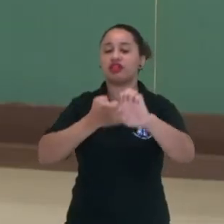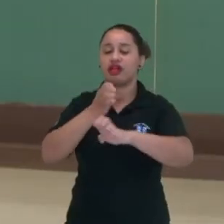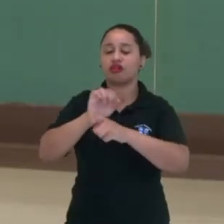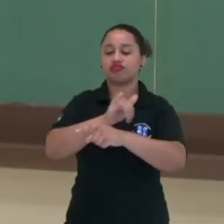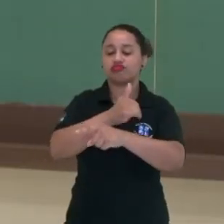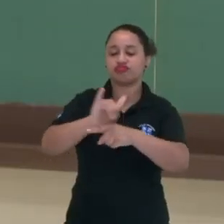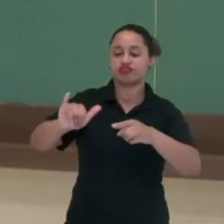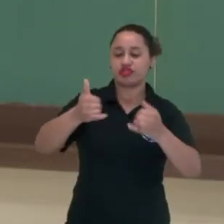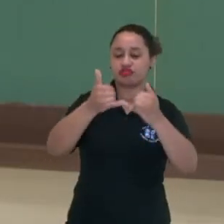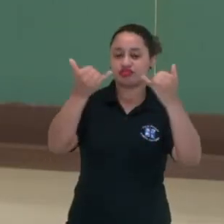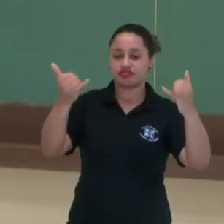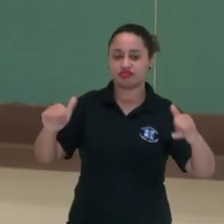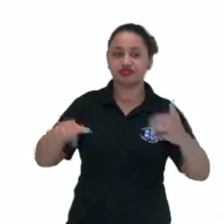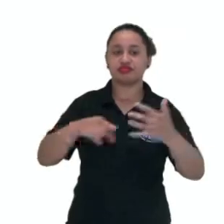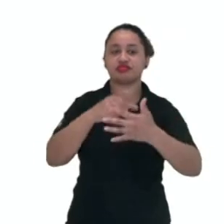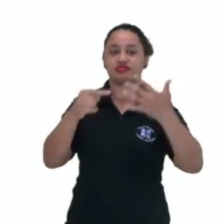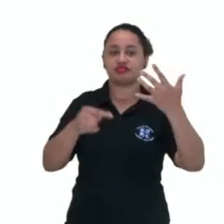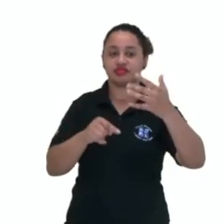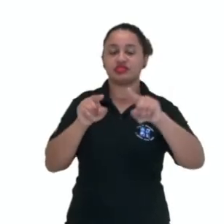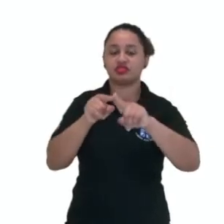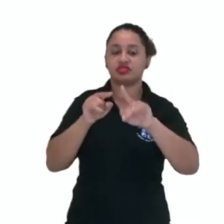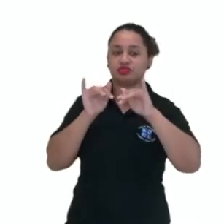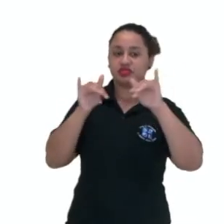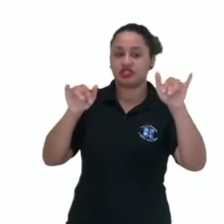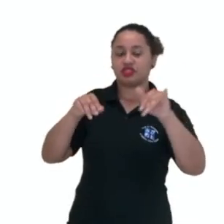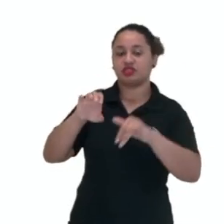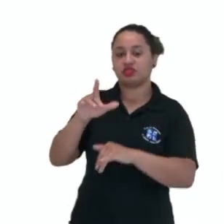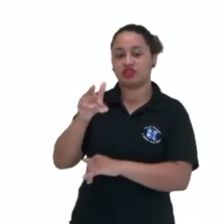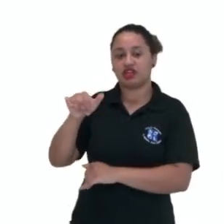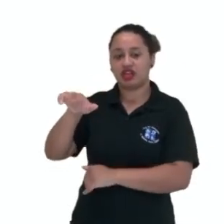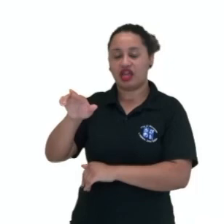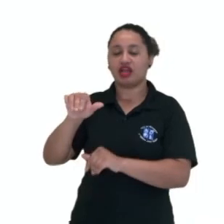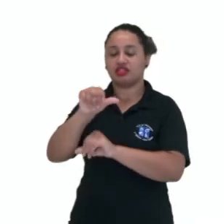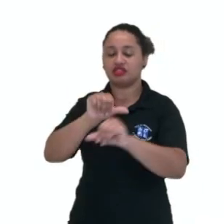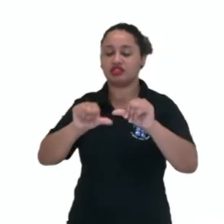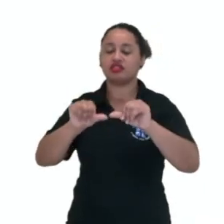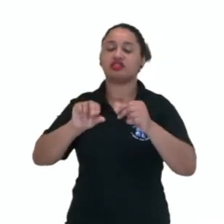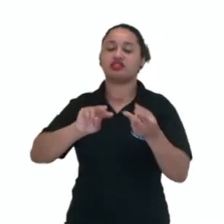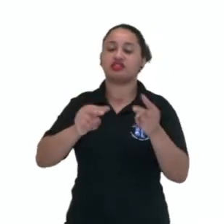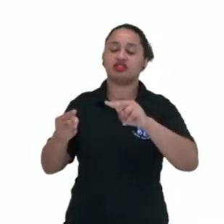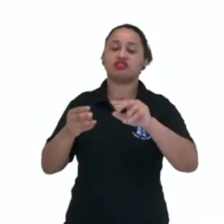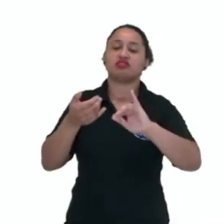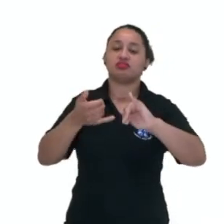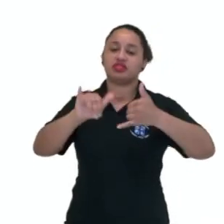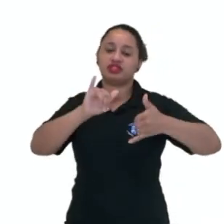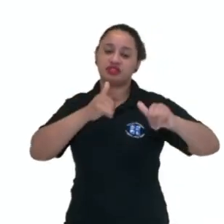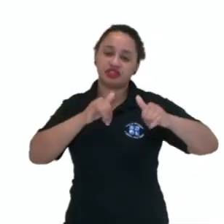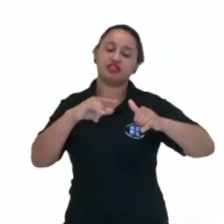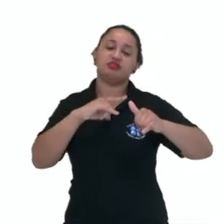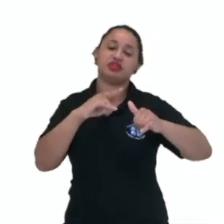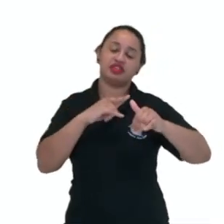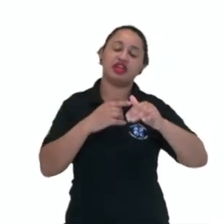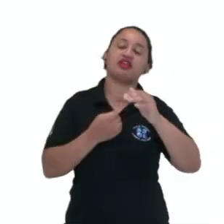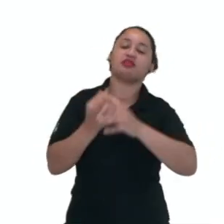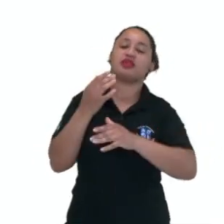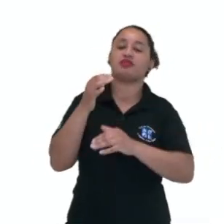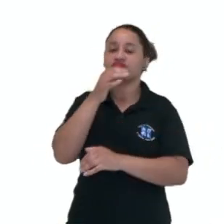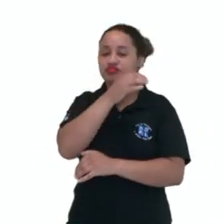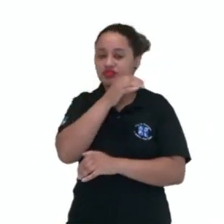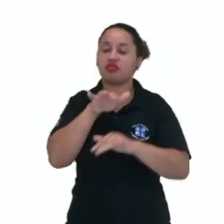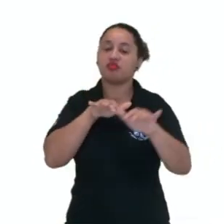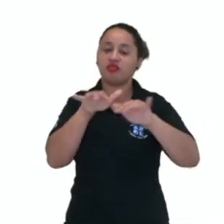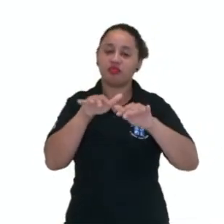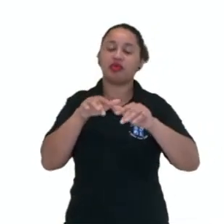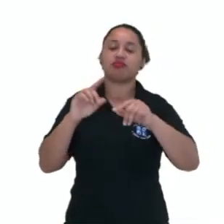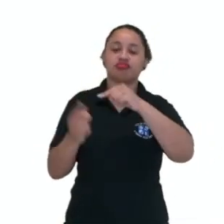corrente. A energia nuclear usa as transformações químicas dos átomos para produzir calor, para movimentar